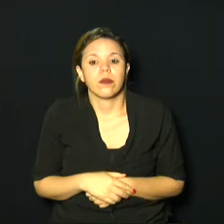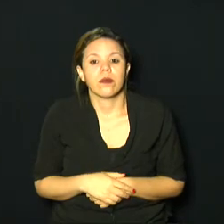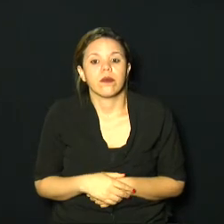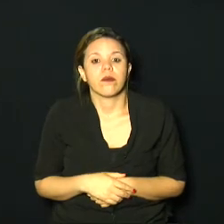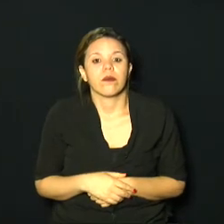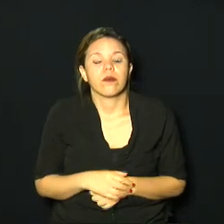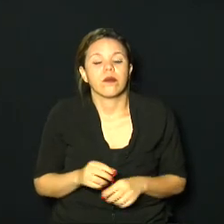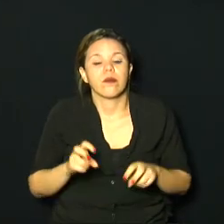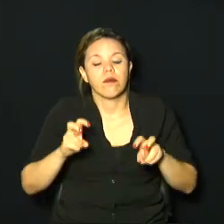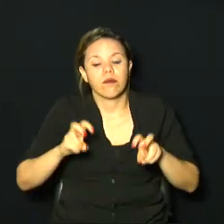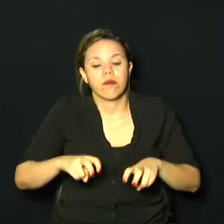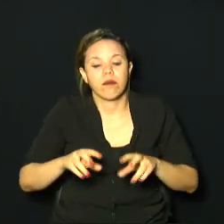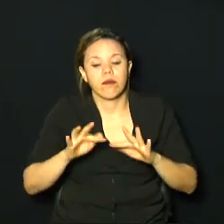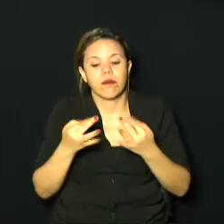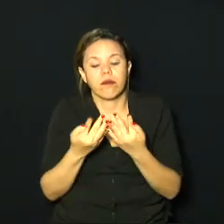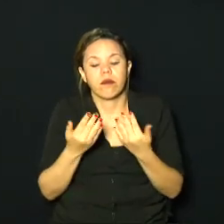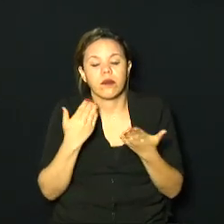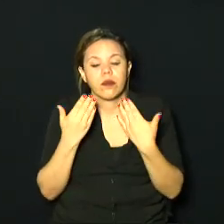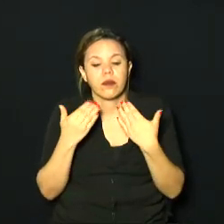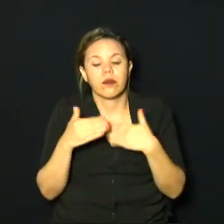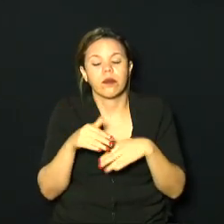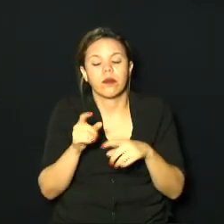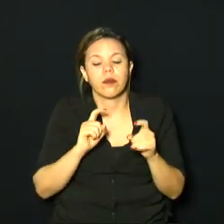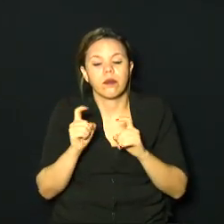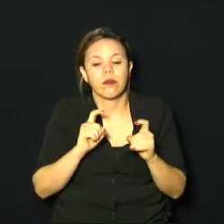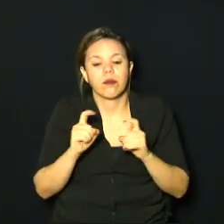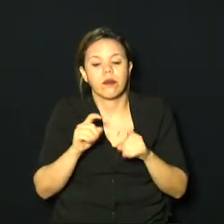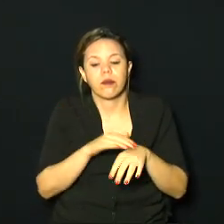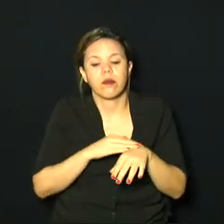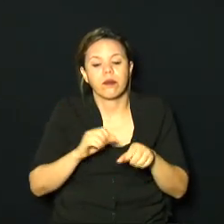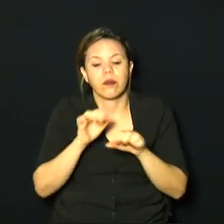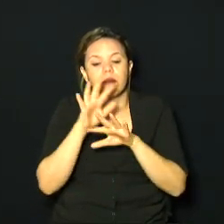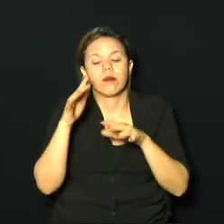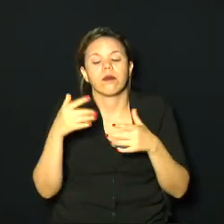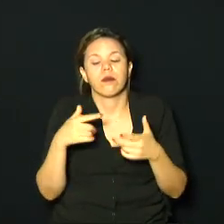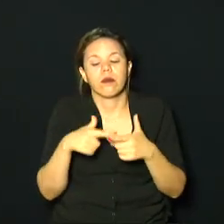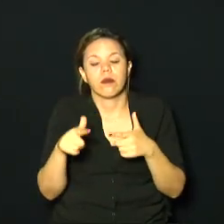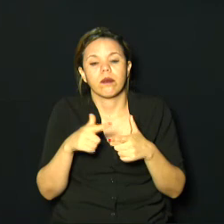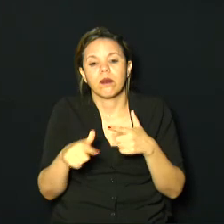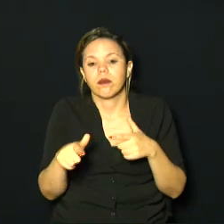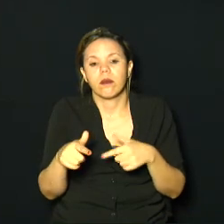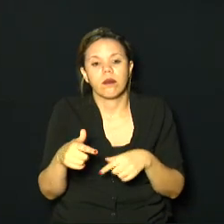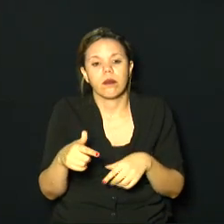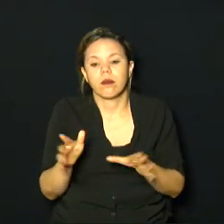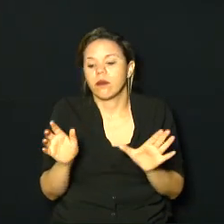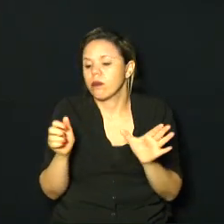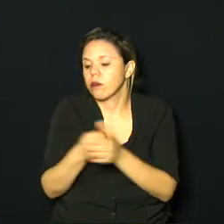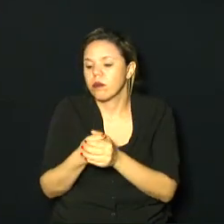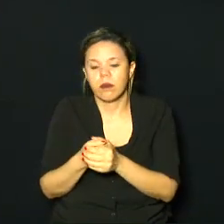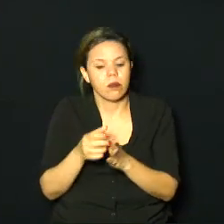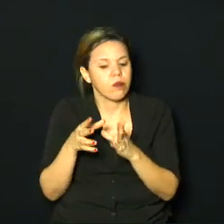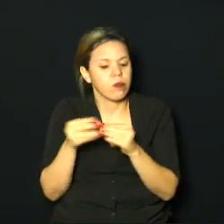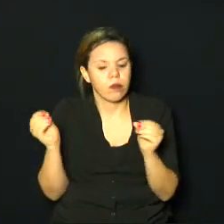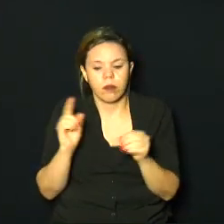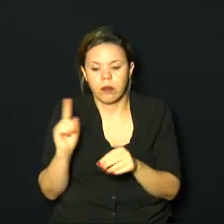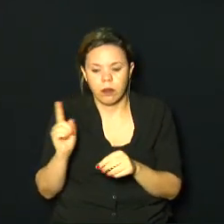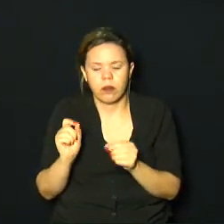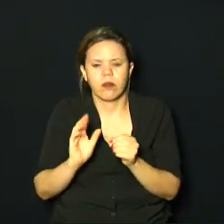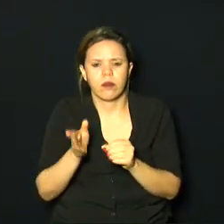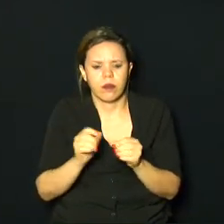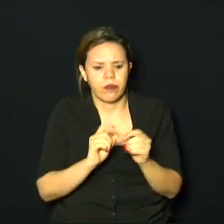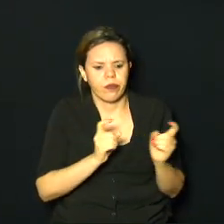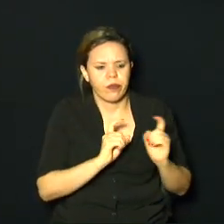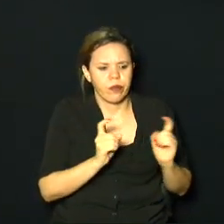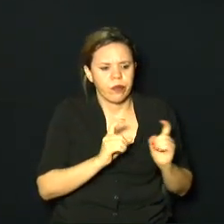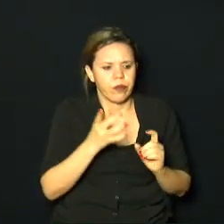às famílias, né, se reúna com as famílias e que não se omita, não se esconda, né, já que faz reuniões